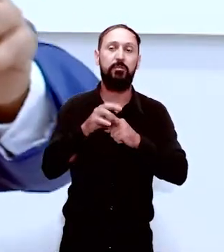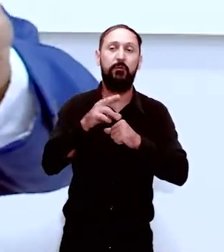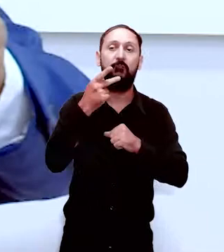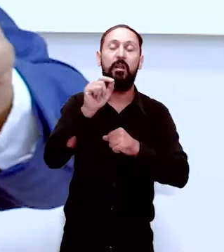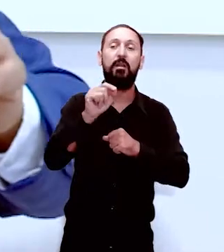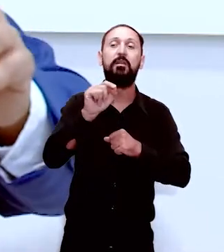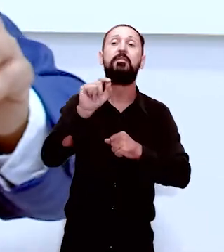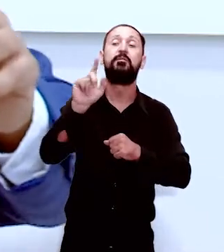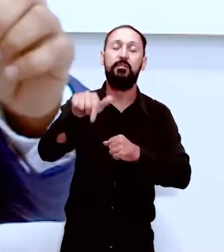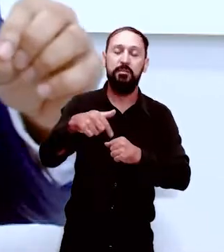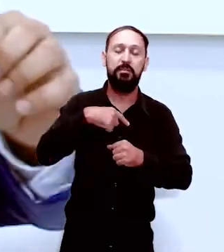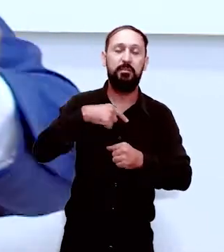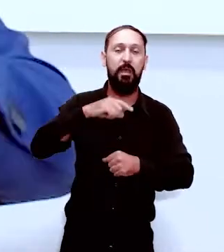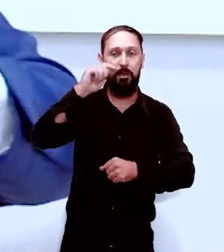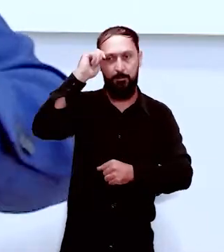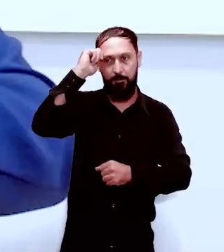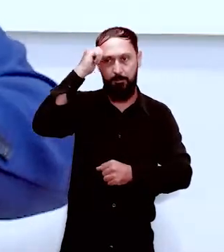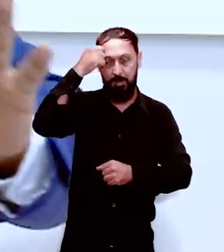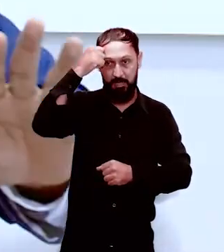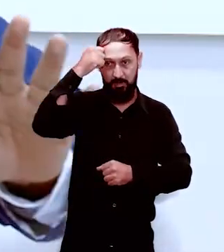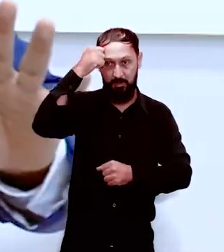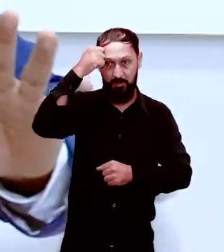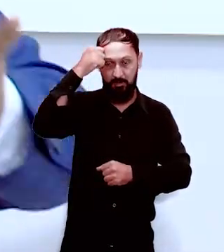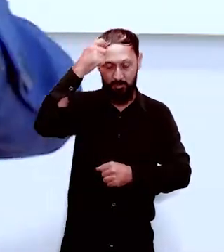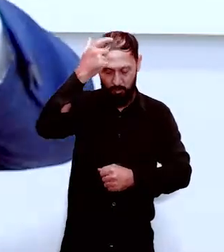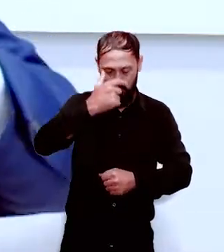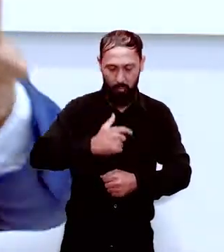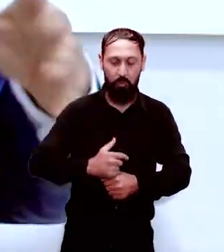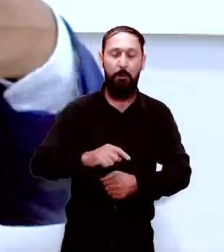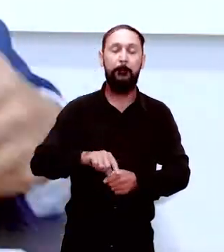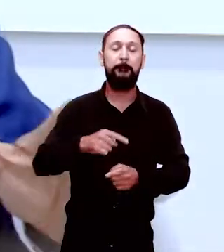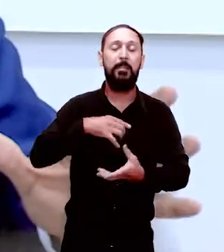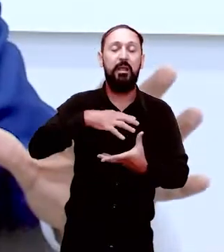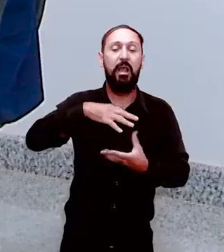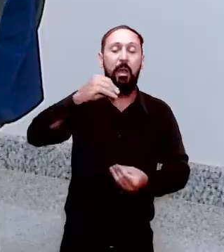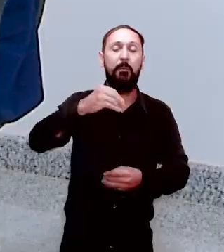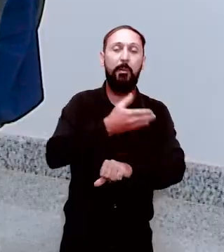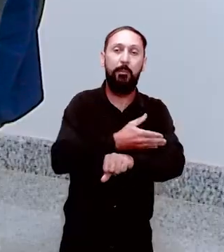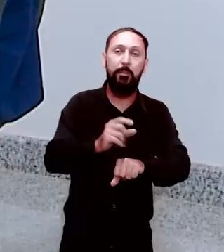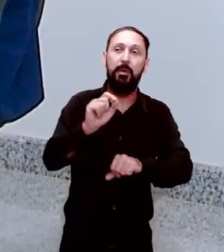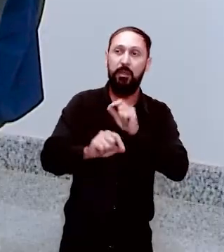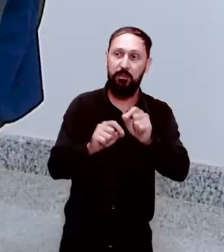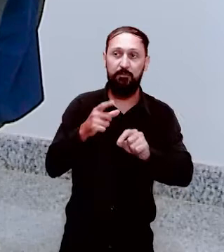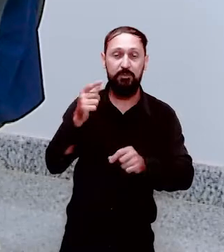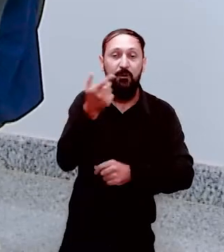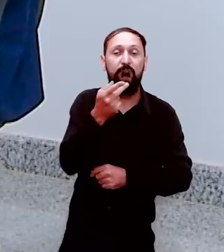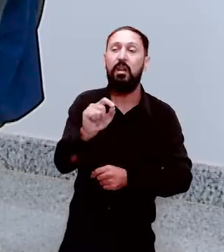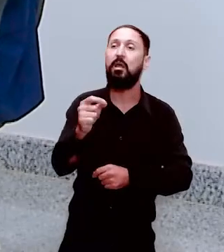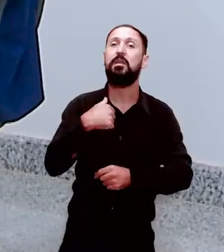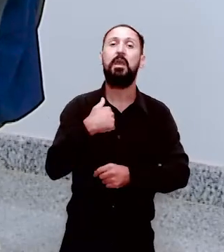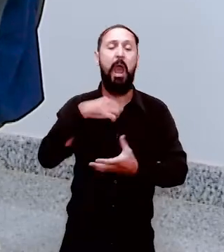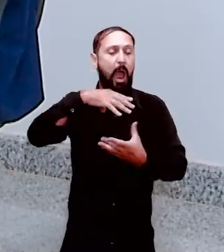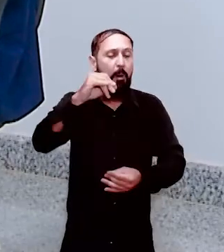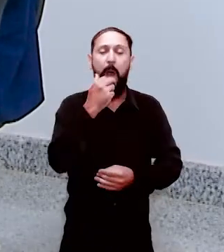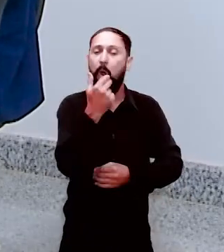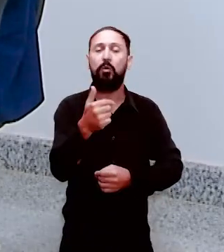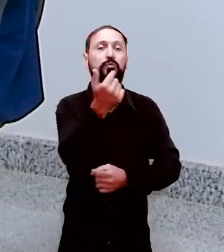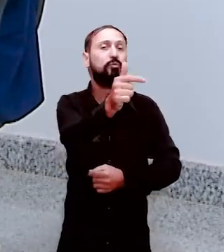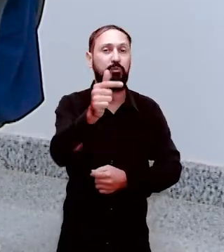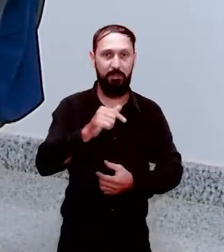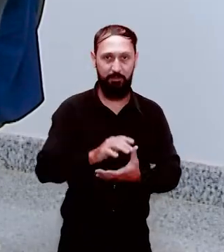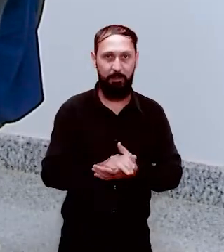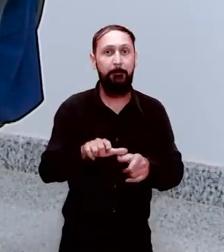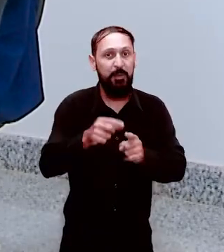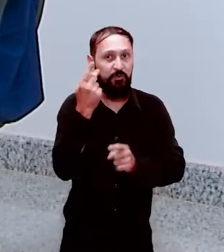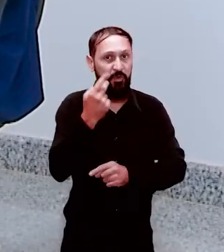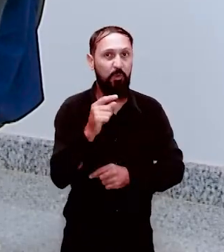doutor, vão dizer que você é preto de alma branca. Você vai falar, ó, alma não tem cor, mas se tiver cor, é a cor da sua pele. Isso mesmo. Eu tenho uma... E como é legal quando a gente ouve essas